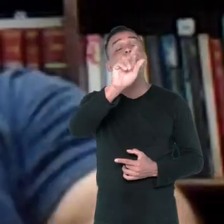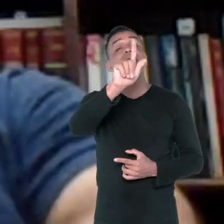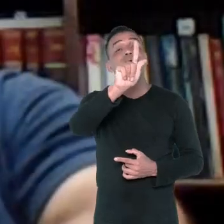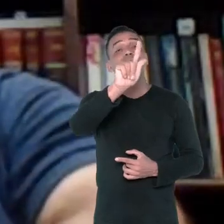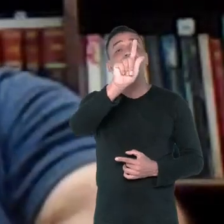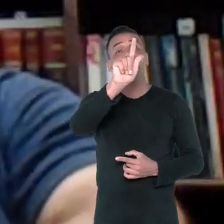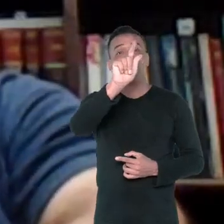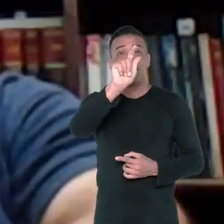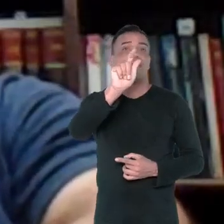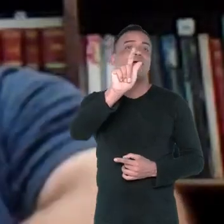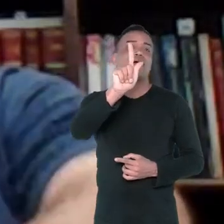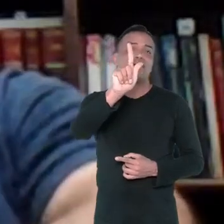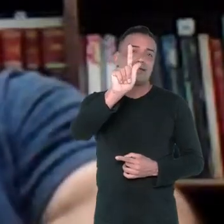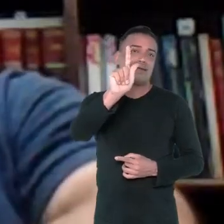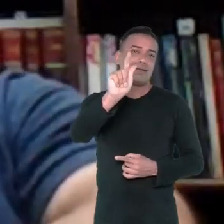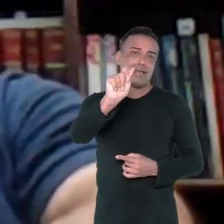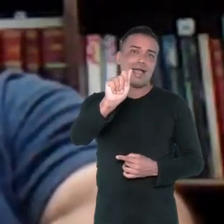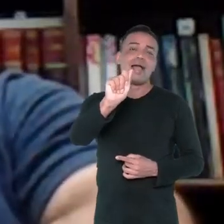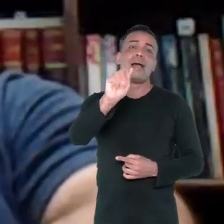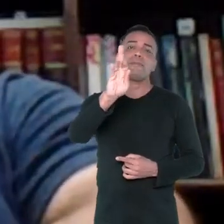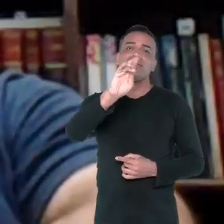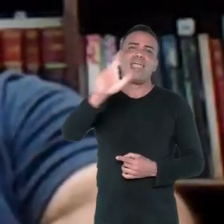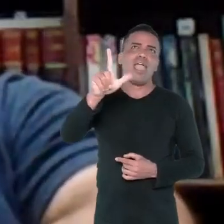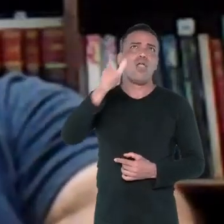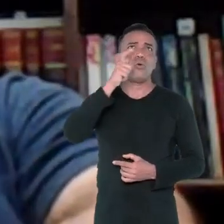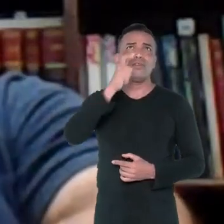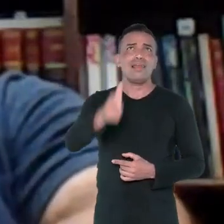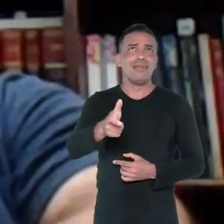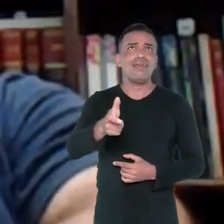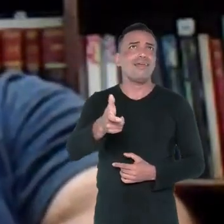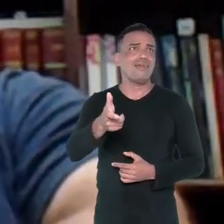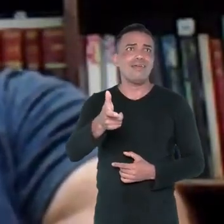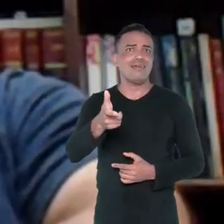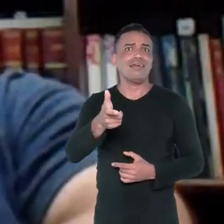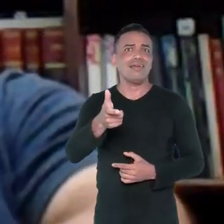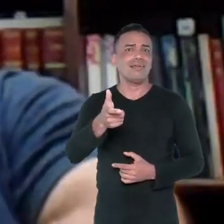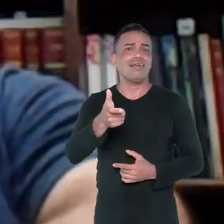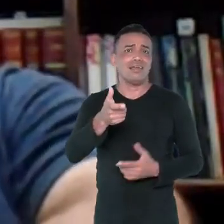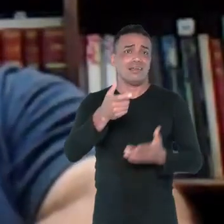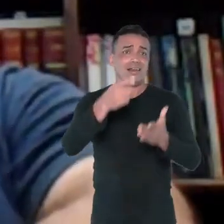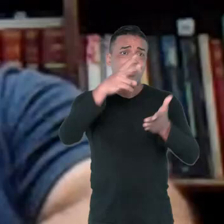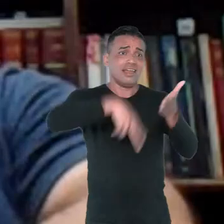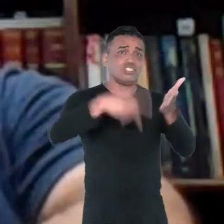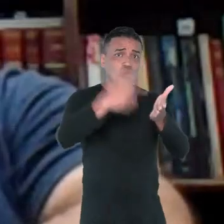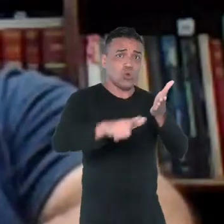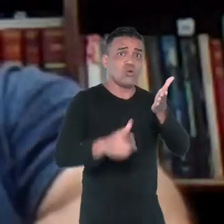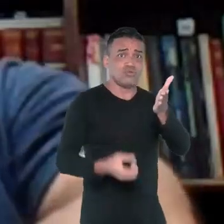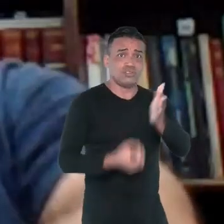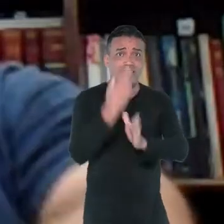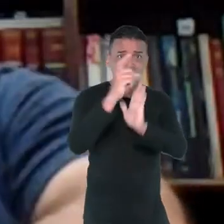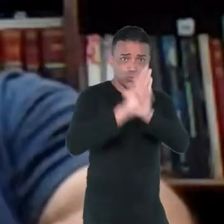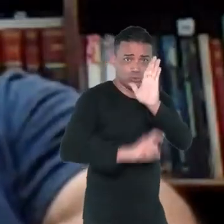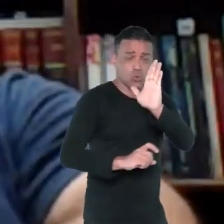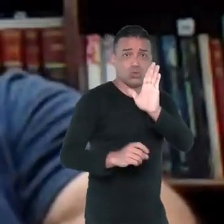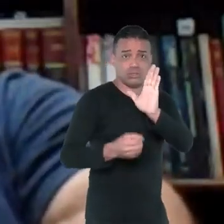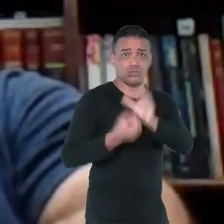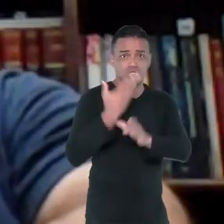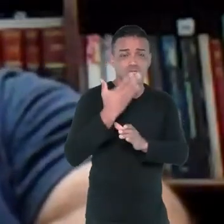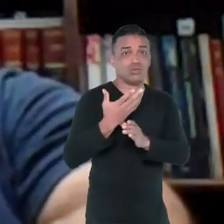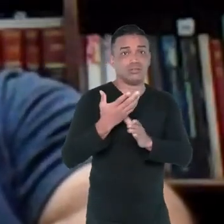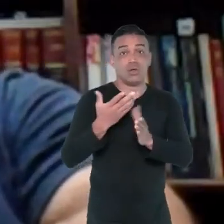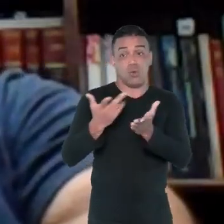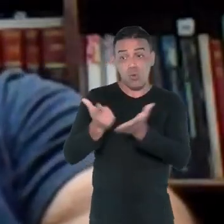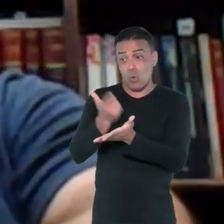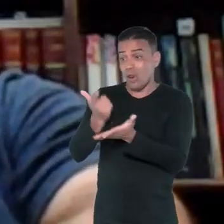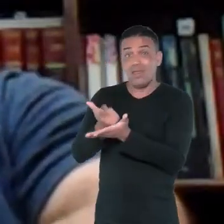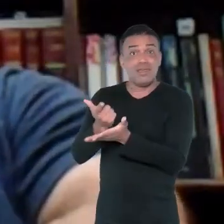de novo, né, o texto que deu origem, né? O do livro ficou muito mais legal,